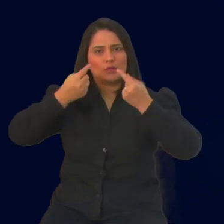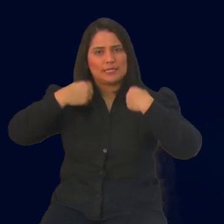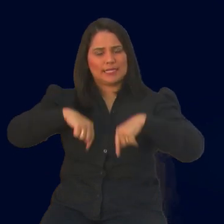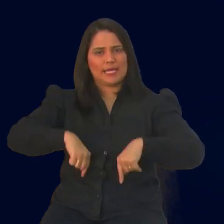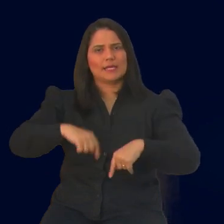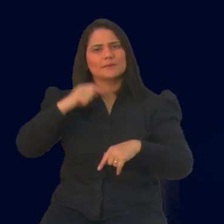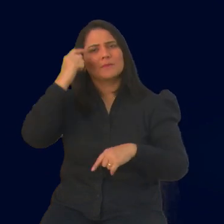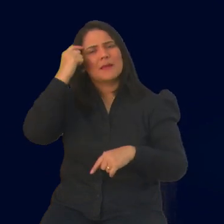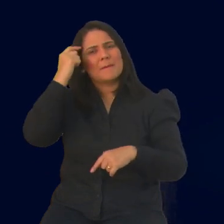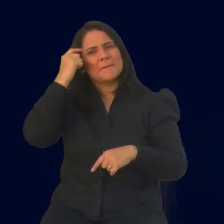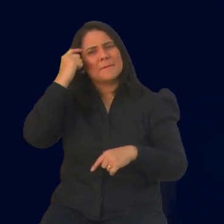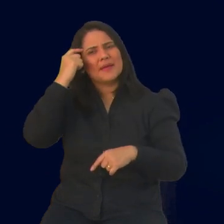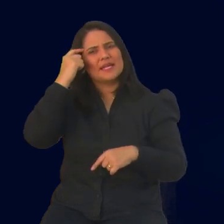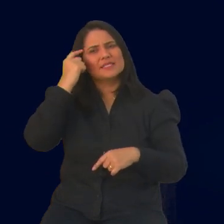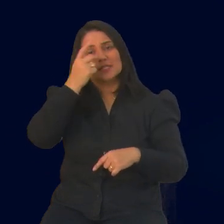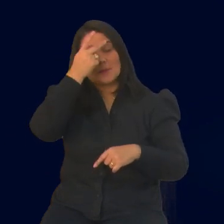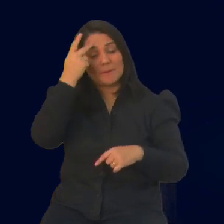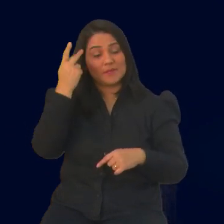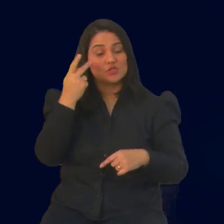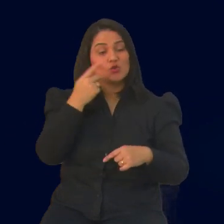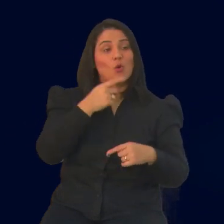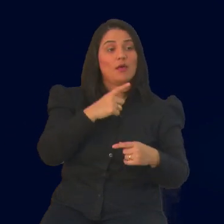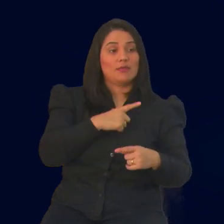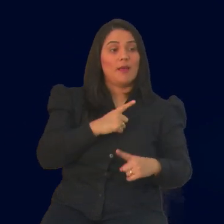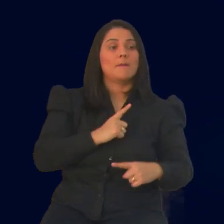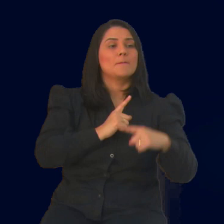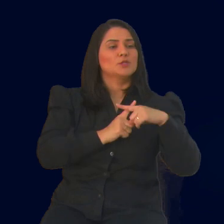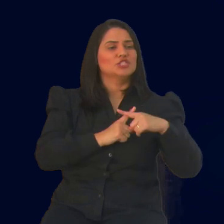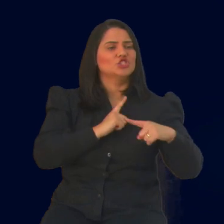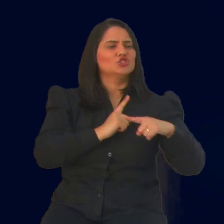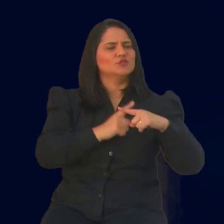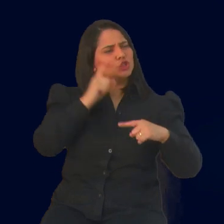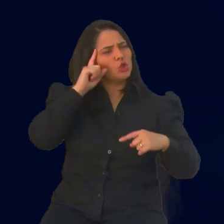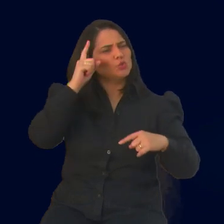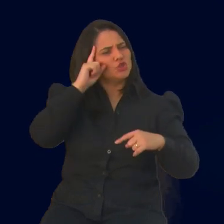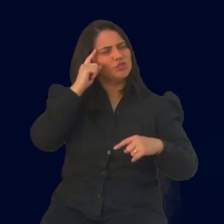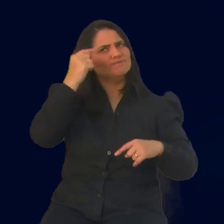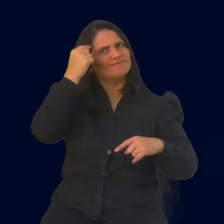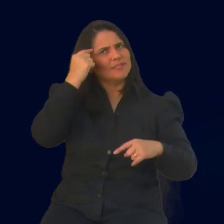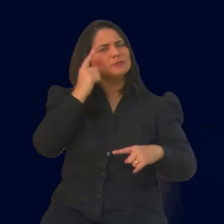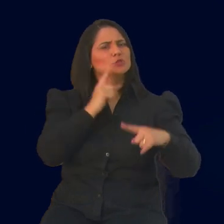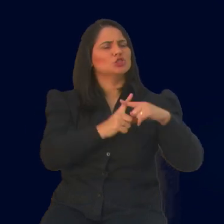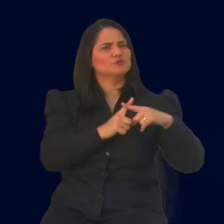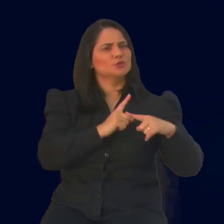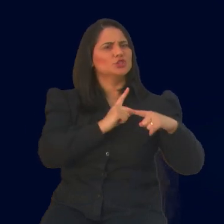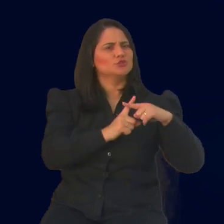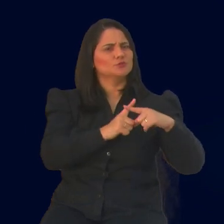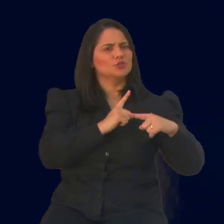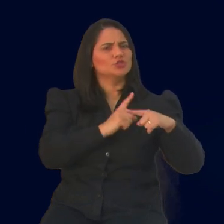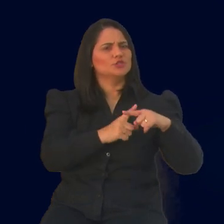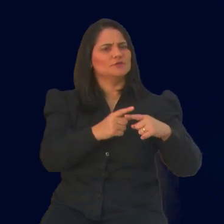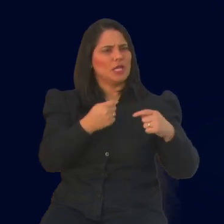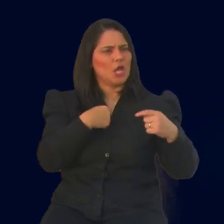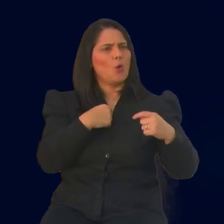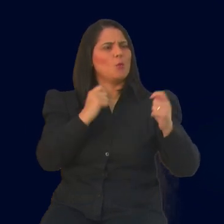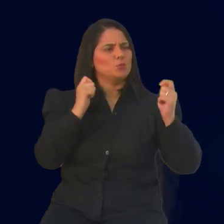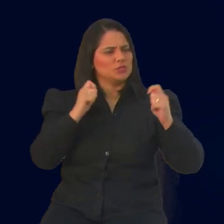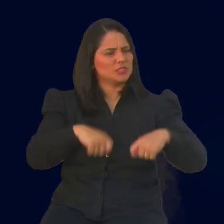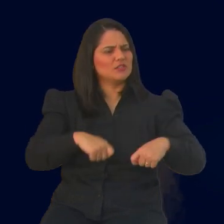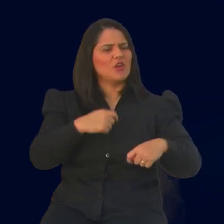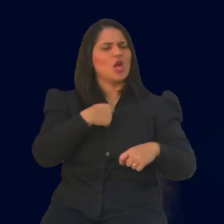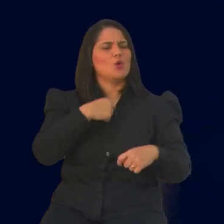faziam autoafirmações positivas todos os dias. E fazer autoafirmações